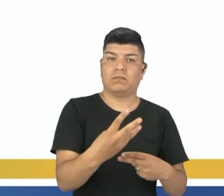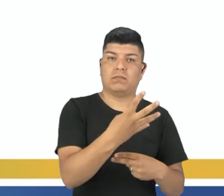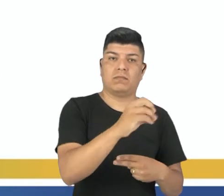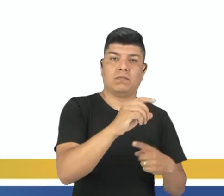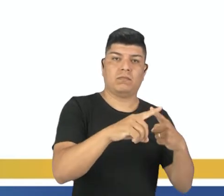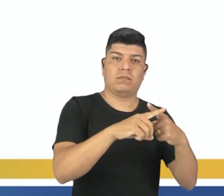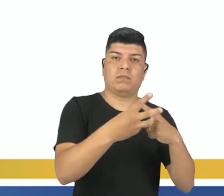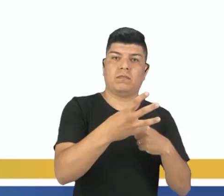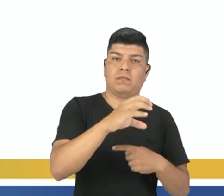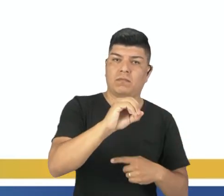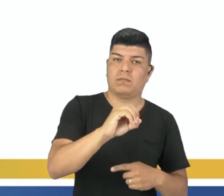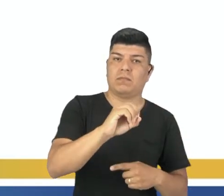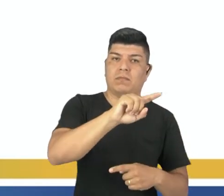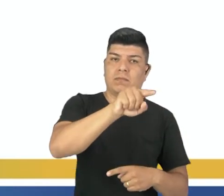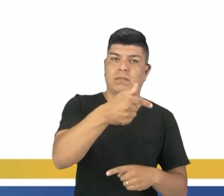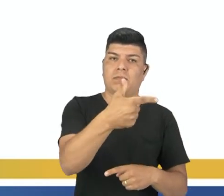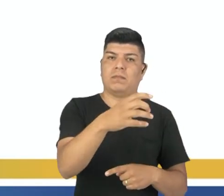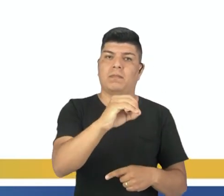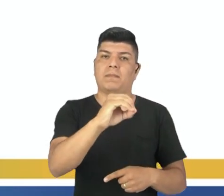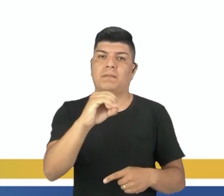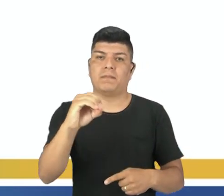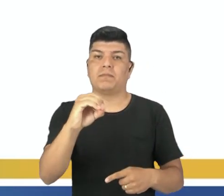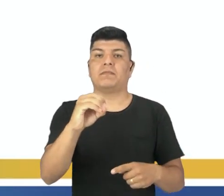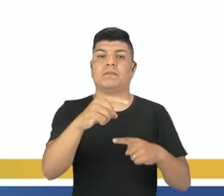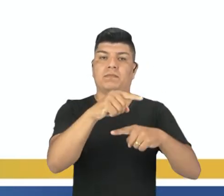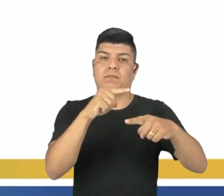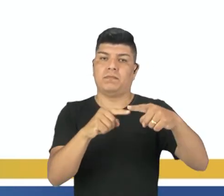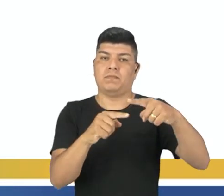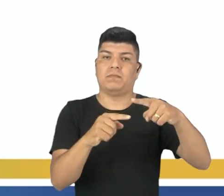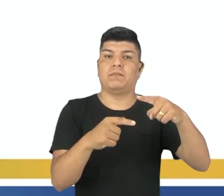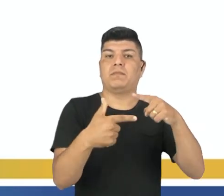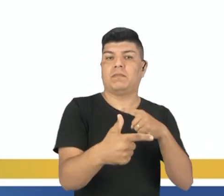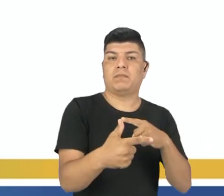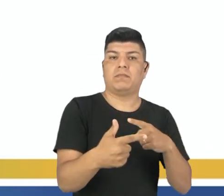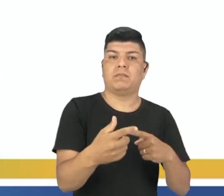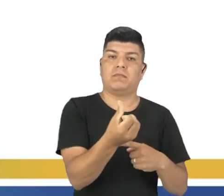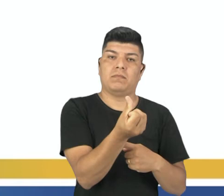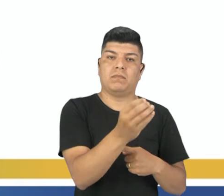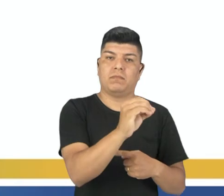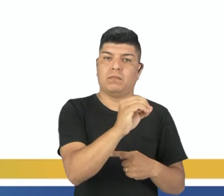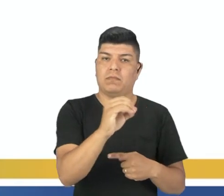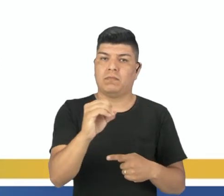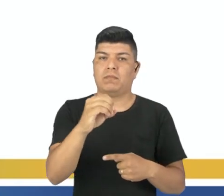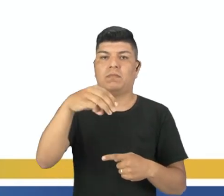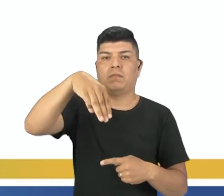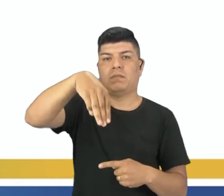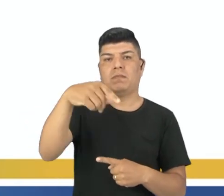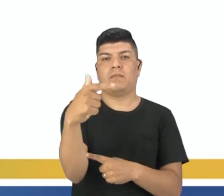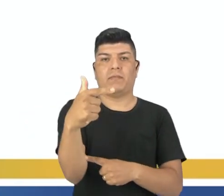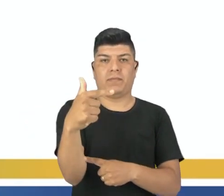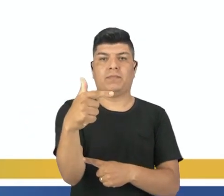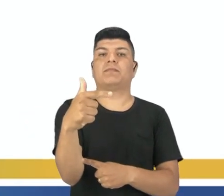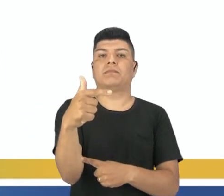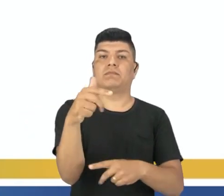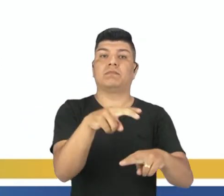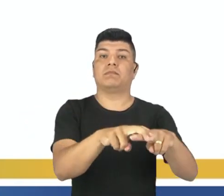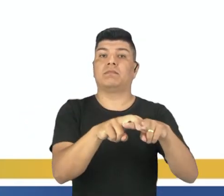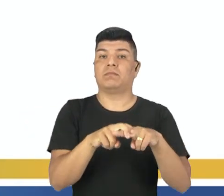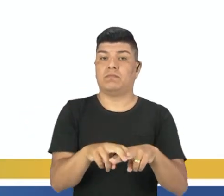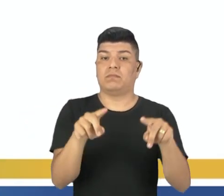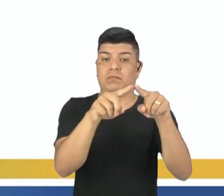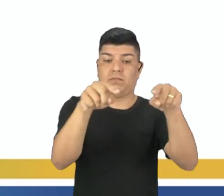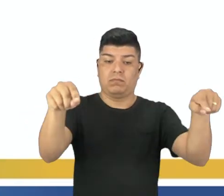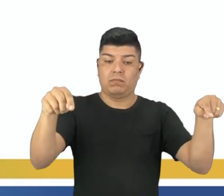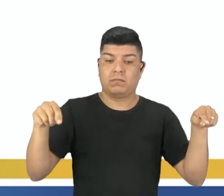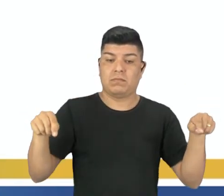40 vezes 30 1200 dividido para 2 600 metros quadrados muito bem portanto área desse terreno